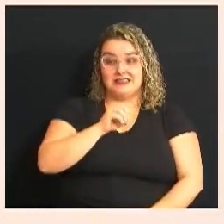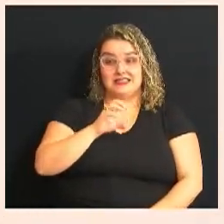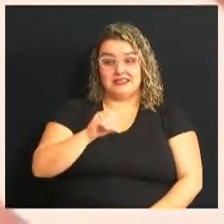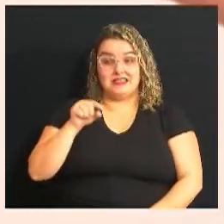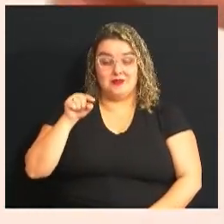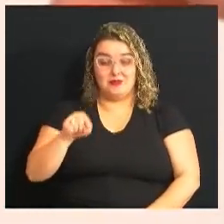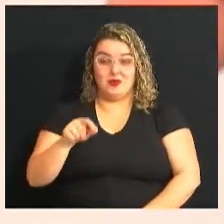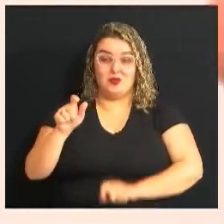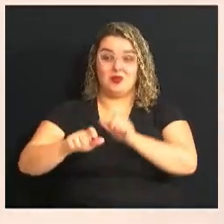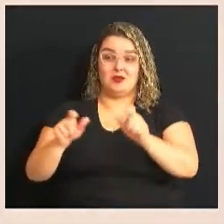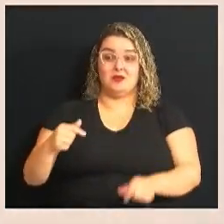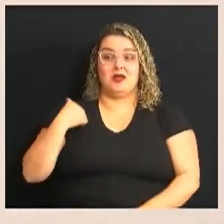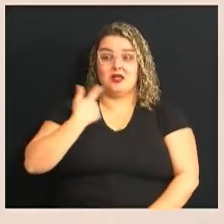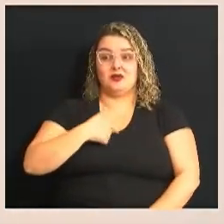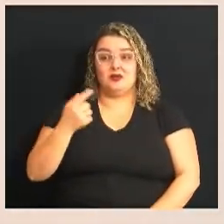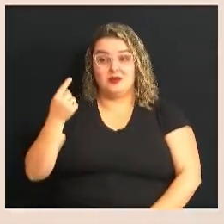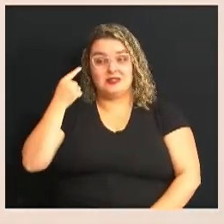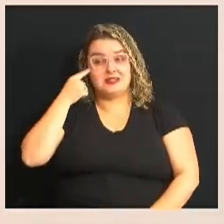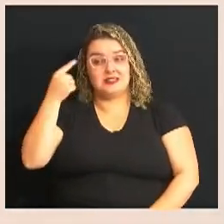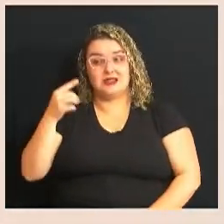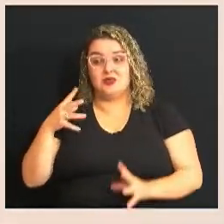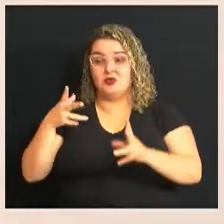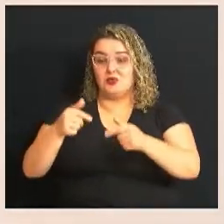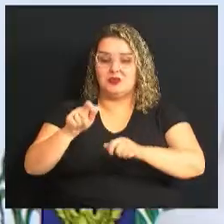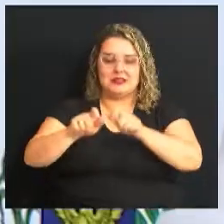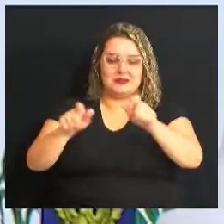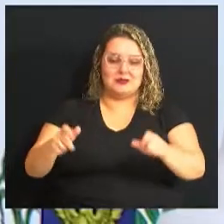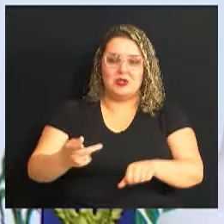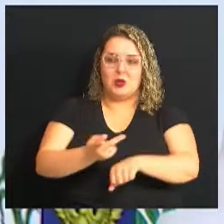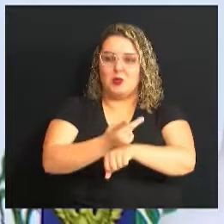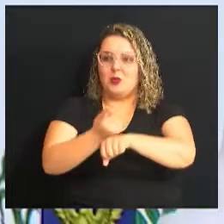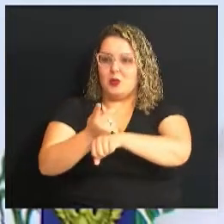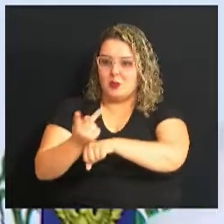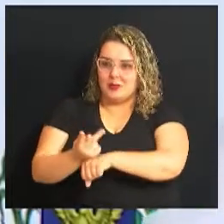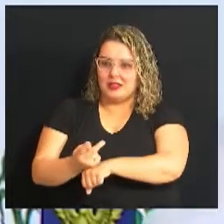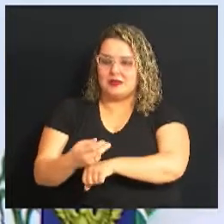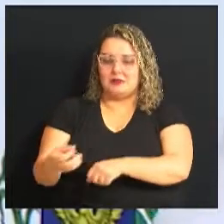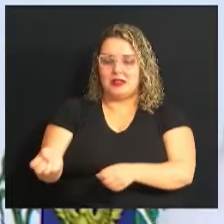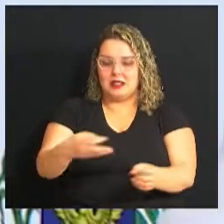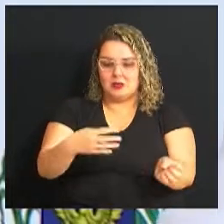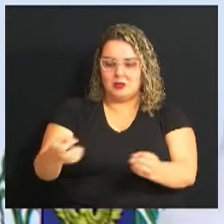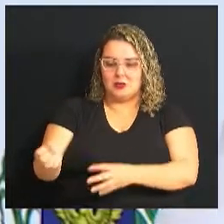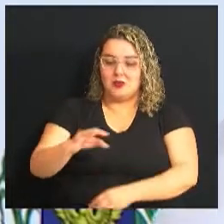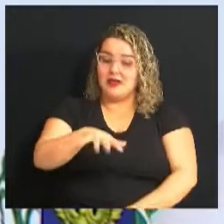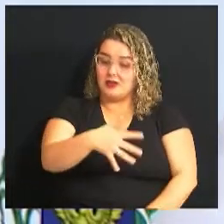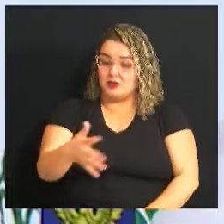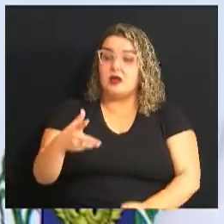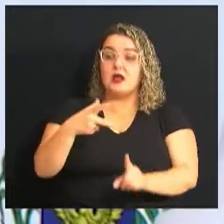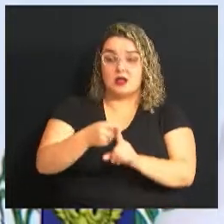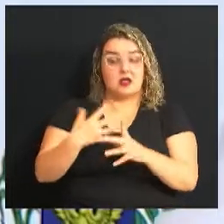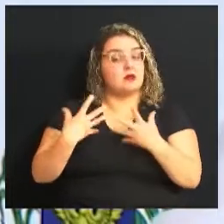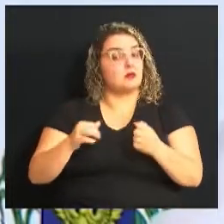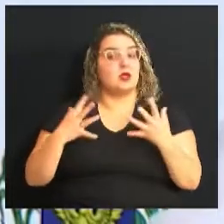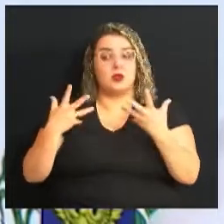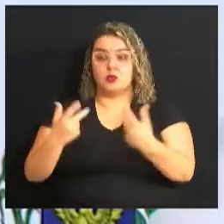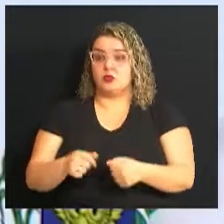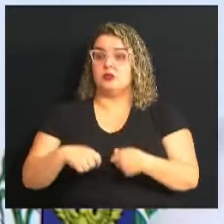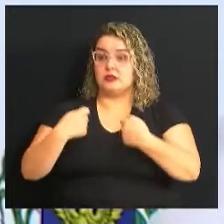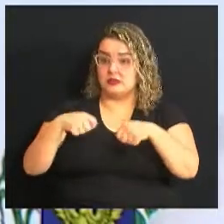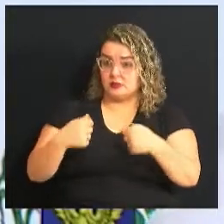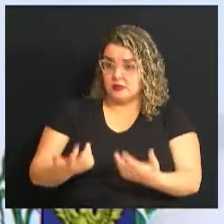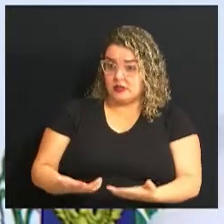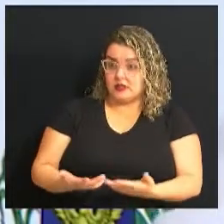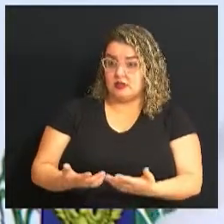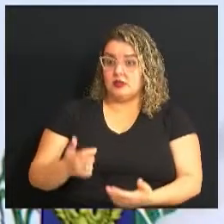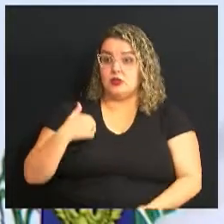A nossa intenção é que todas essas pessoas procurem para atualizar o esquema vacinal e receber todas as doses que forem necessárias. A